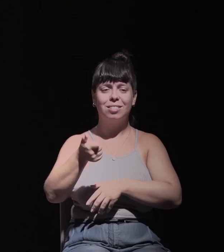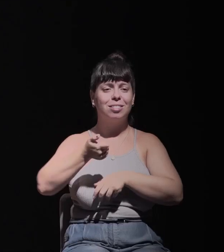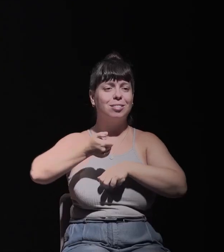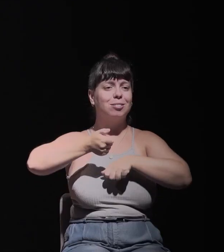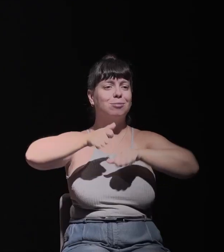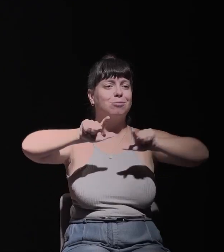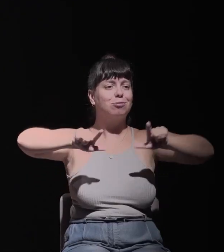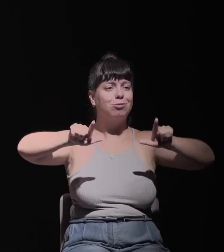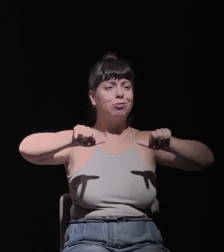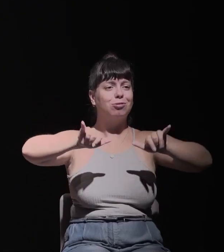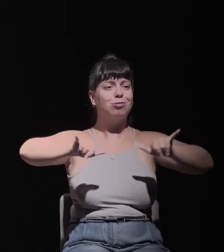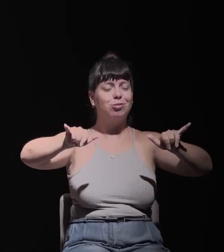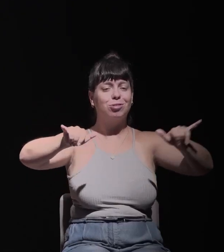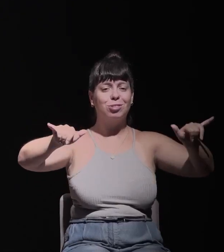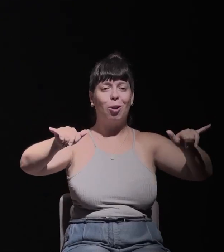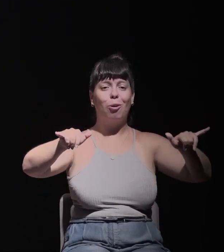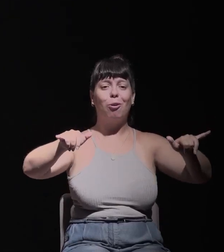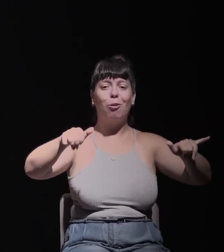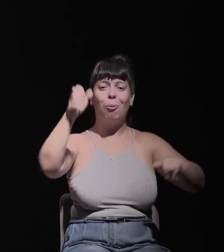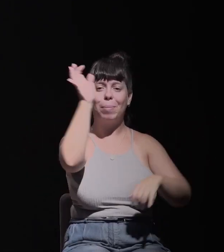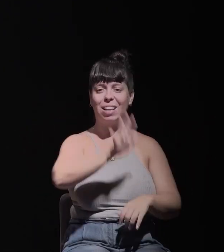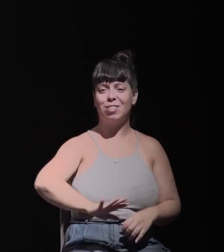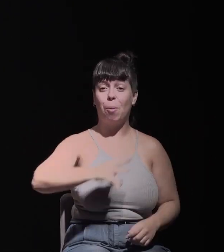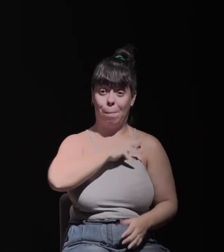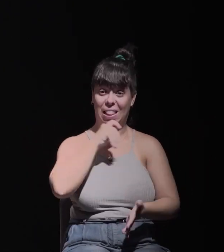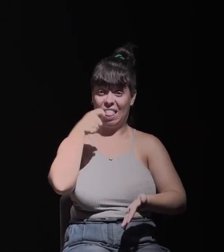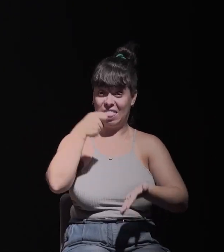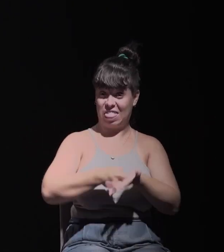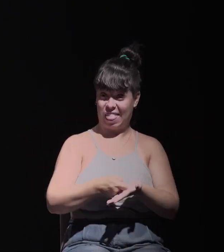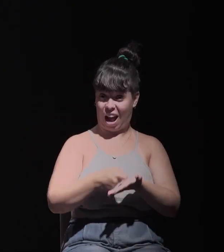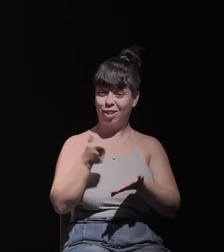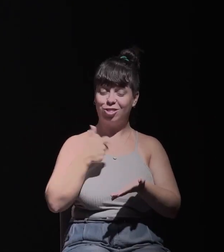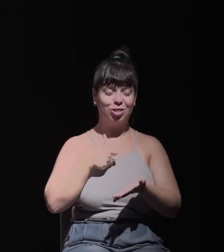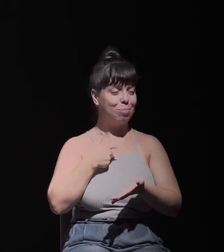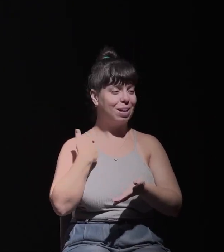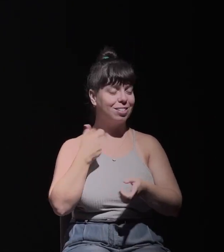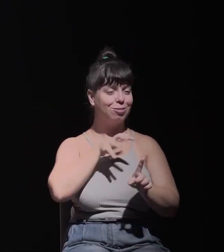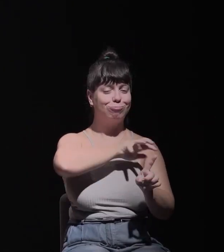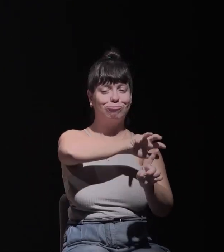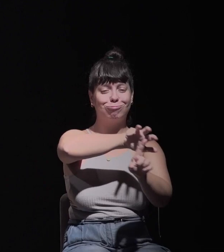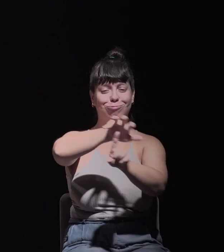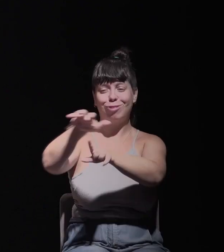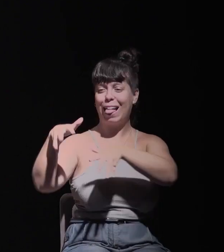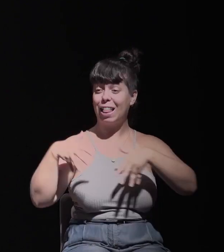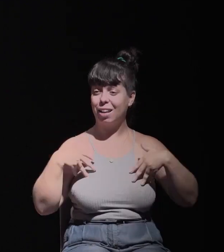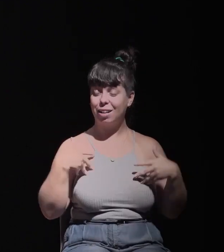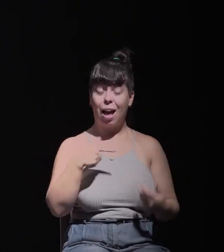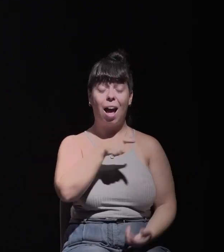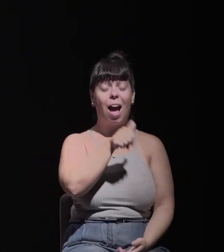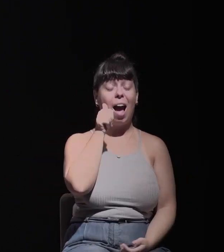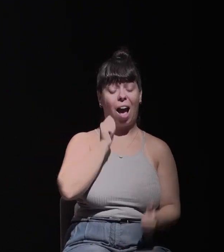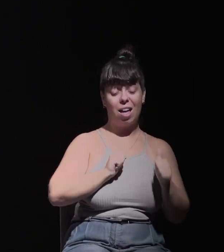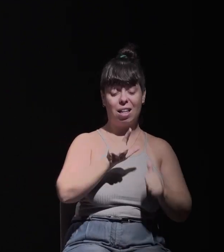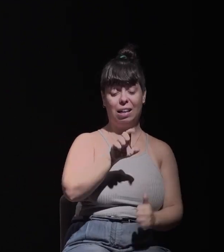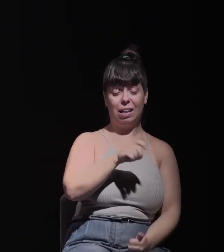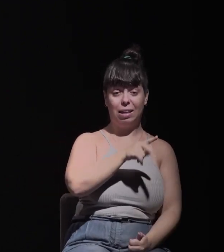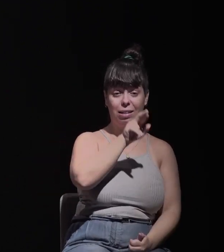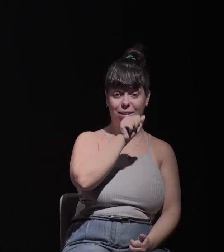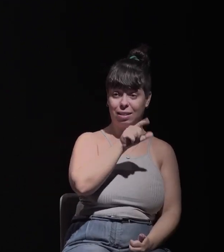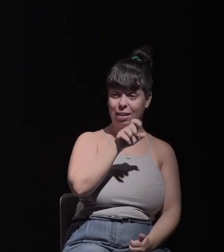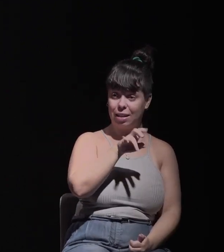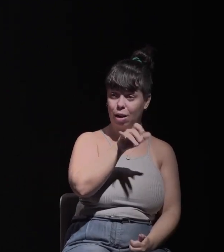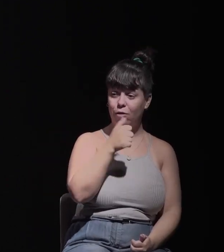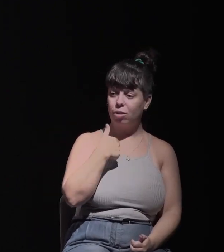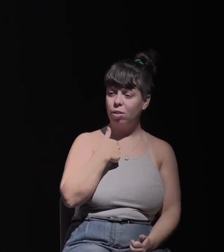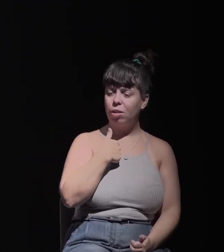Brasil militar, o Brasil que vivia sob regime militar. E a Leandra Leal disse assim uma hora, e aí eu topei com essa